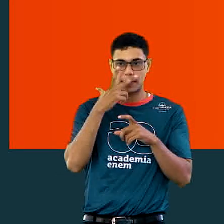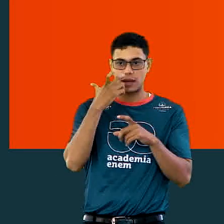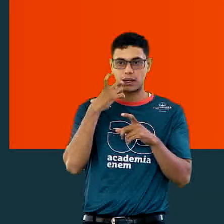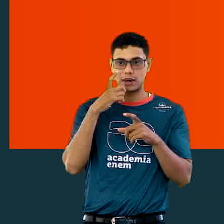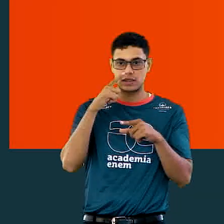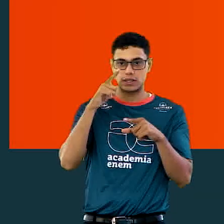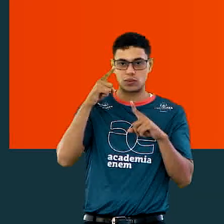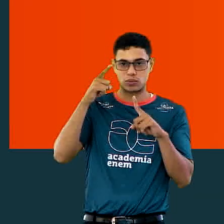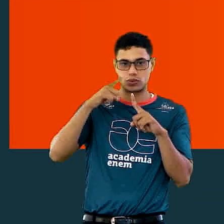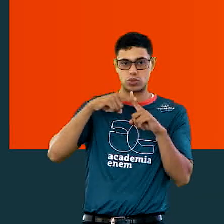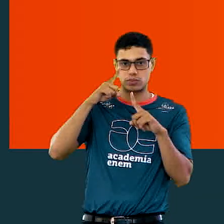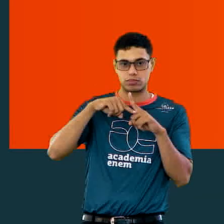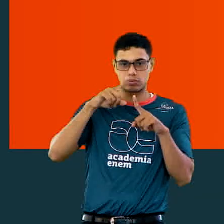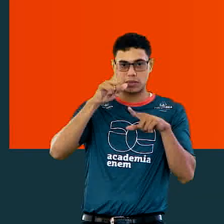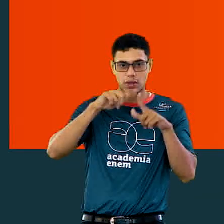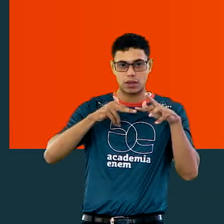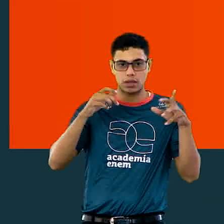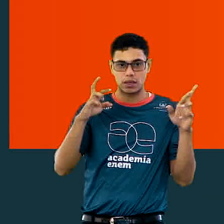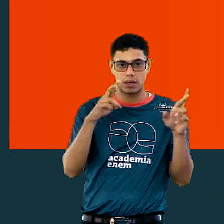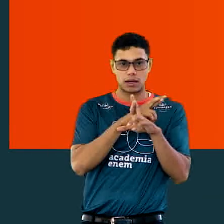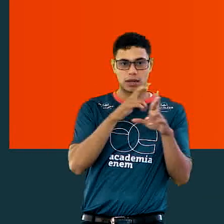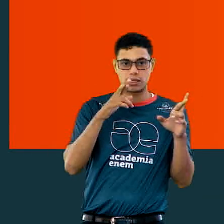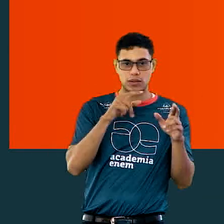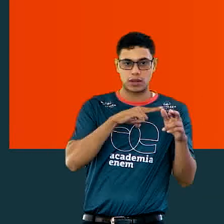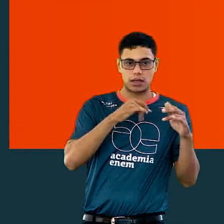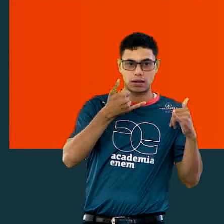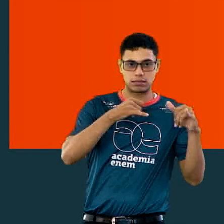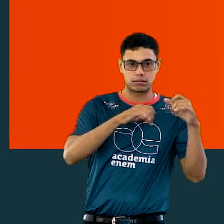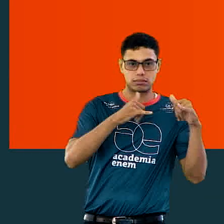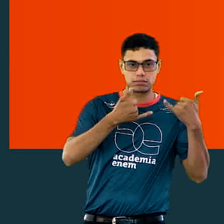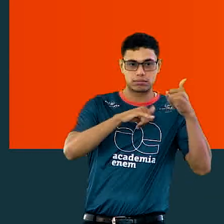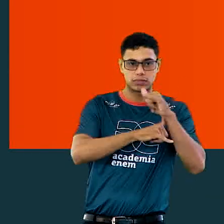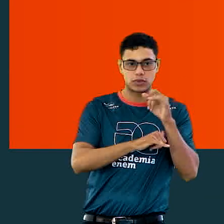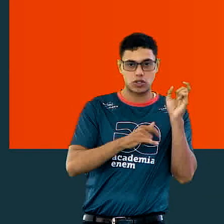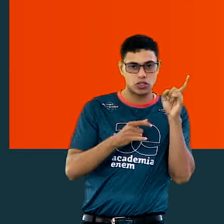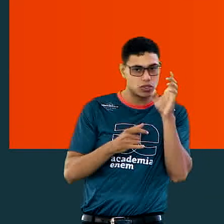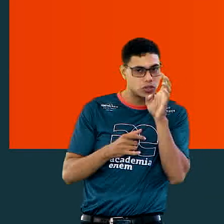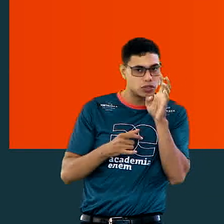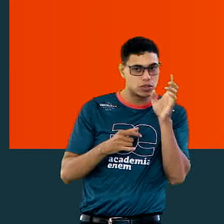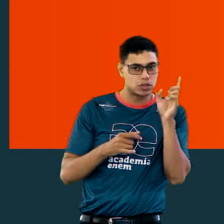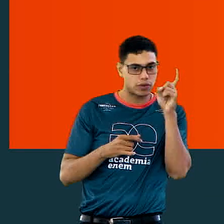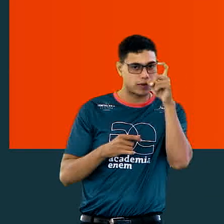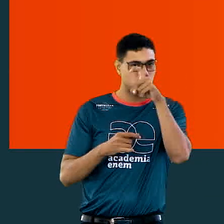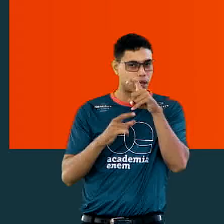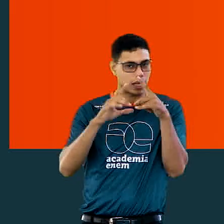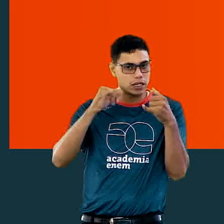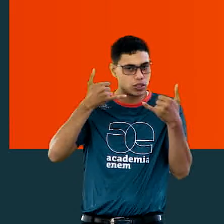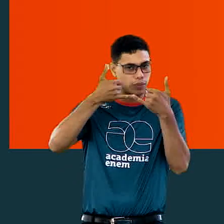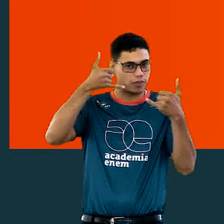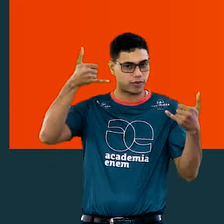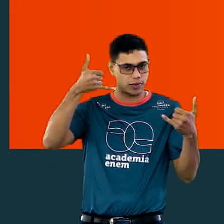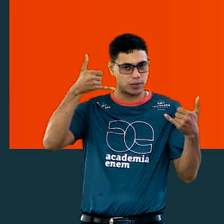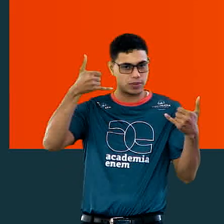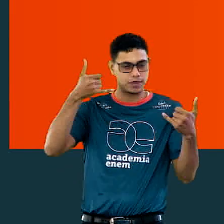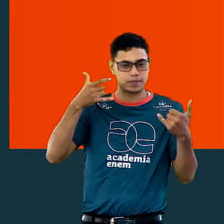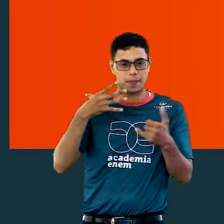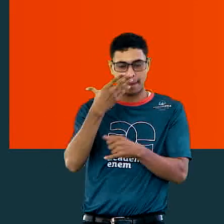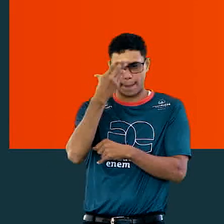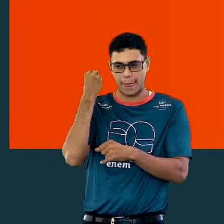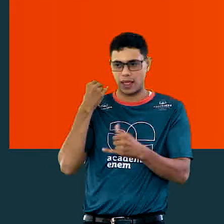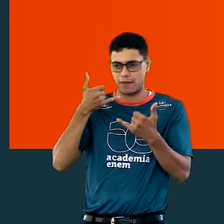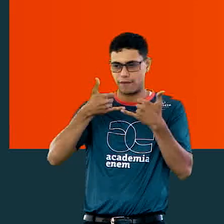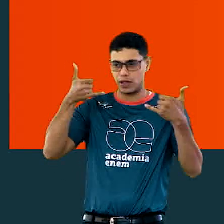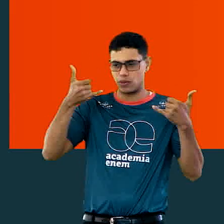está associada à dificuldade que as cargas têm de fluir por um fio? Vamos esquecer do